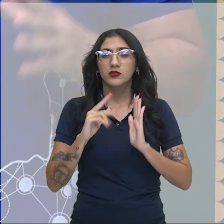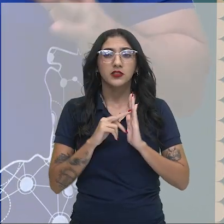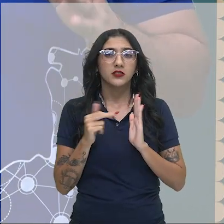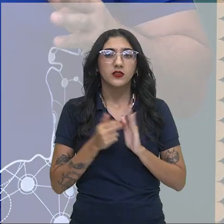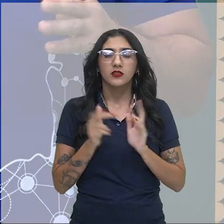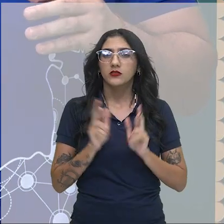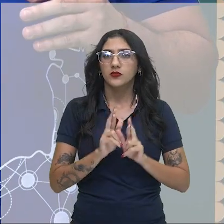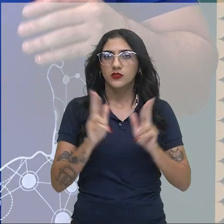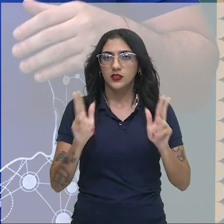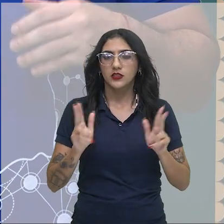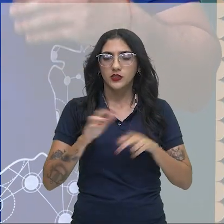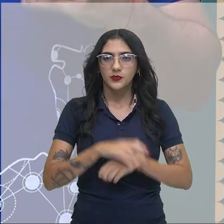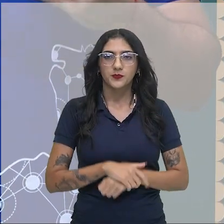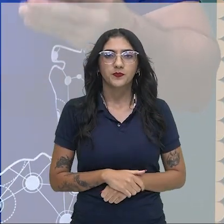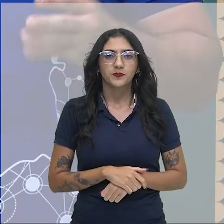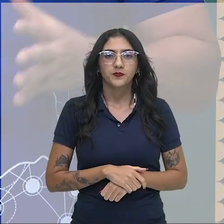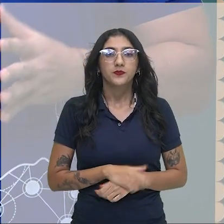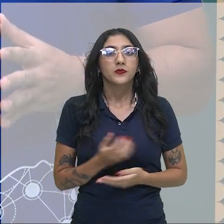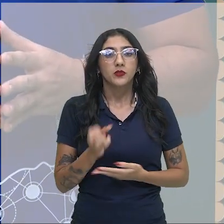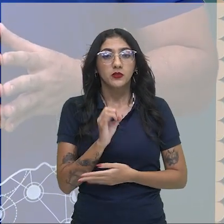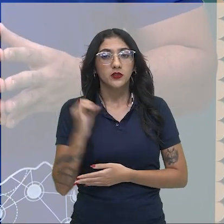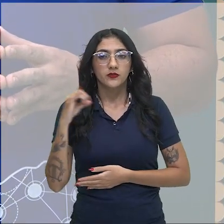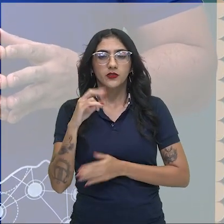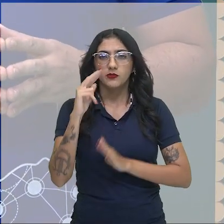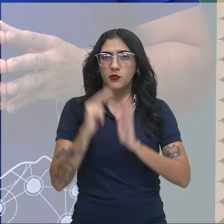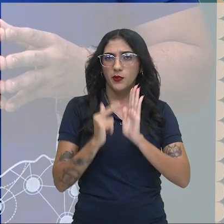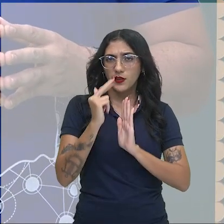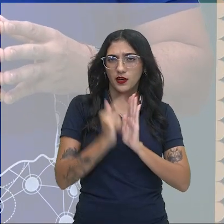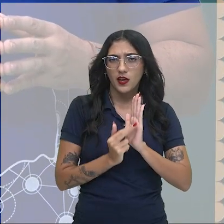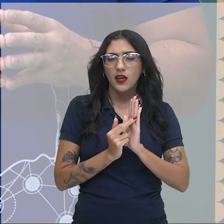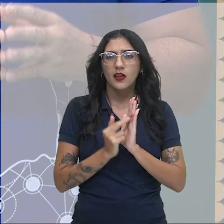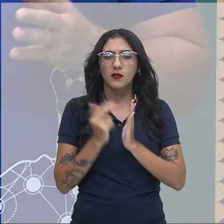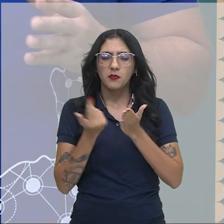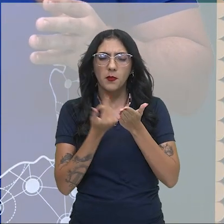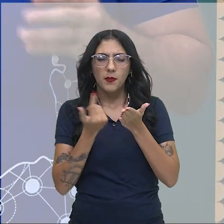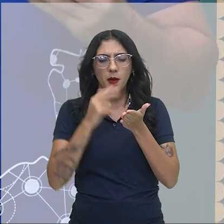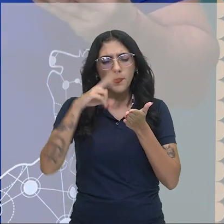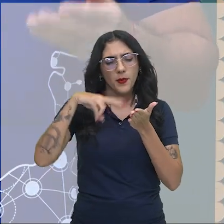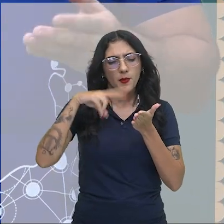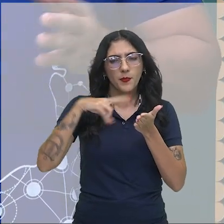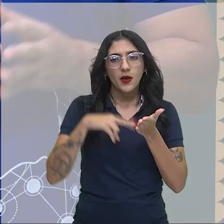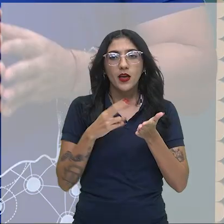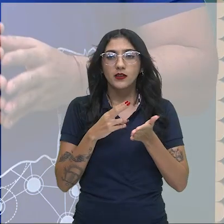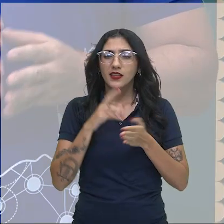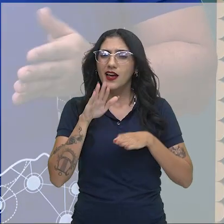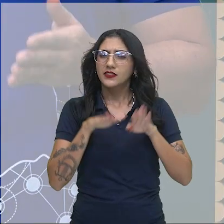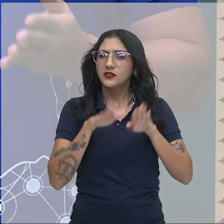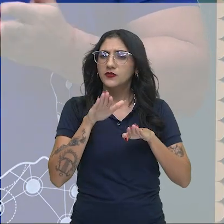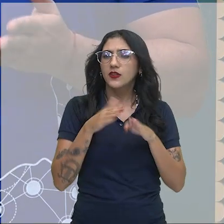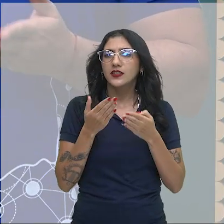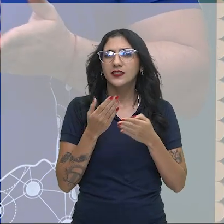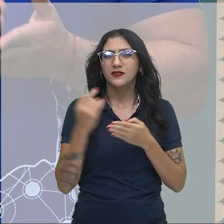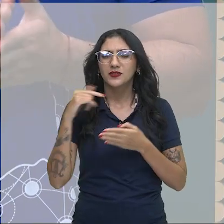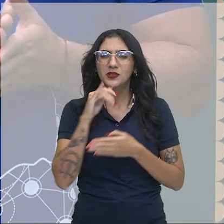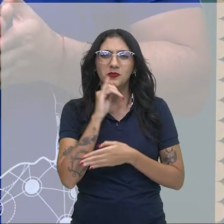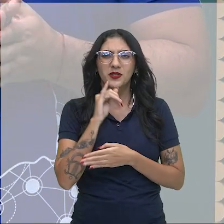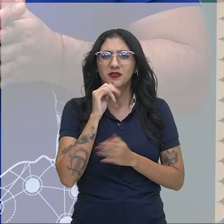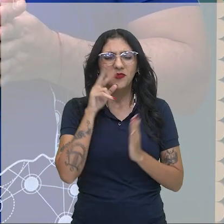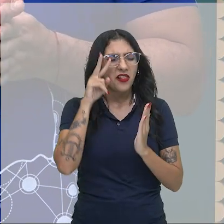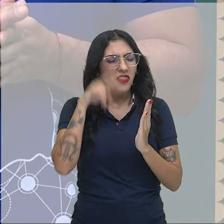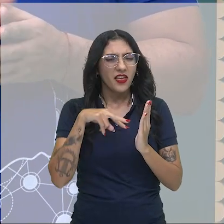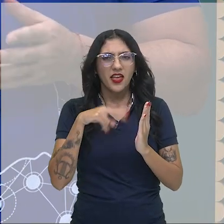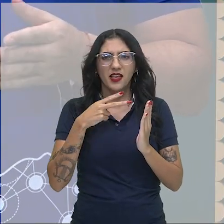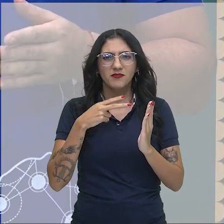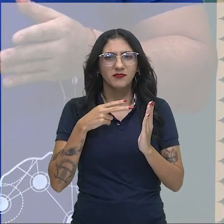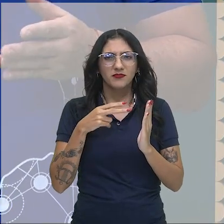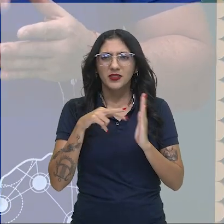texto. Então, quando você vai ler uma obra literária, às vezes nem sempre vai ser aquilo que está falando,